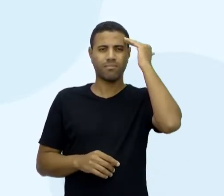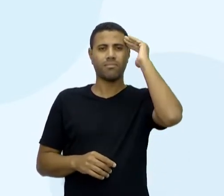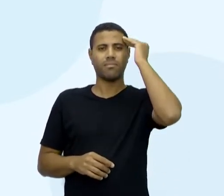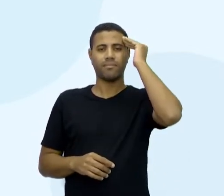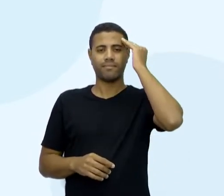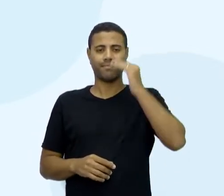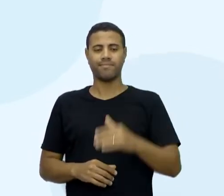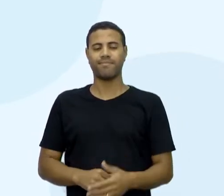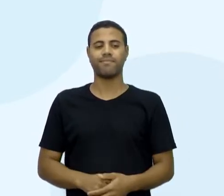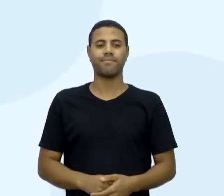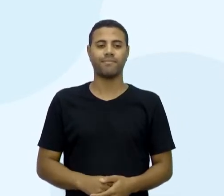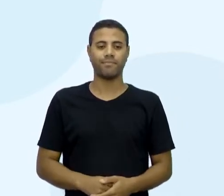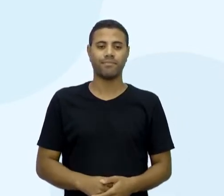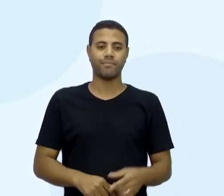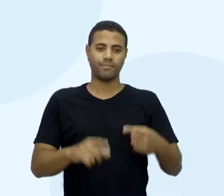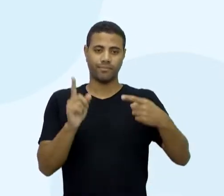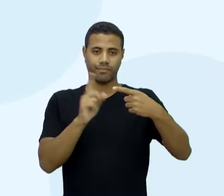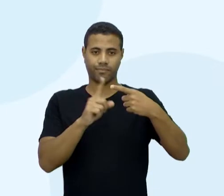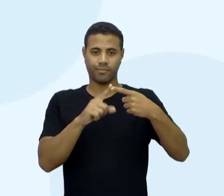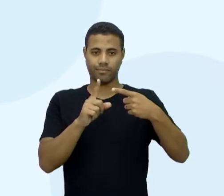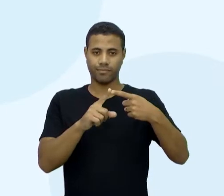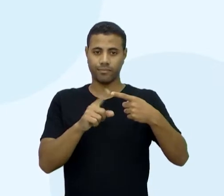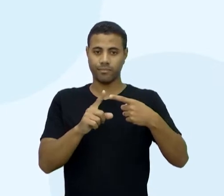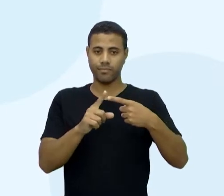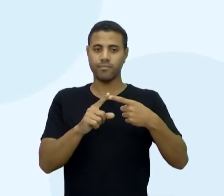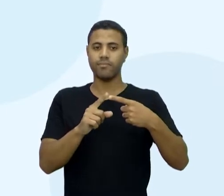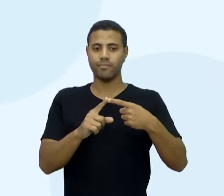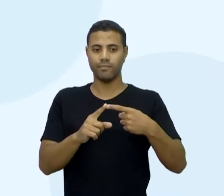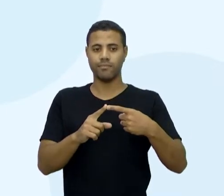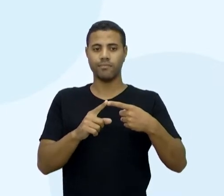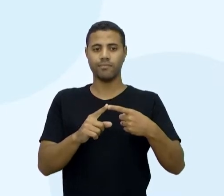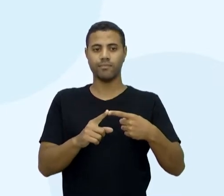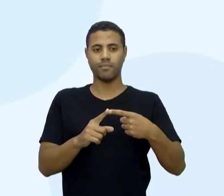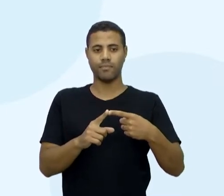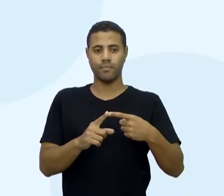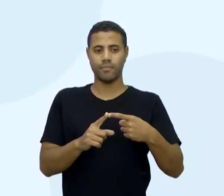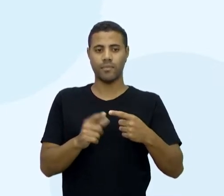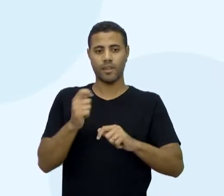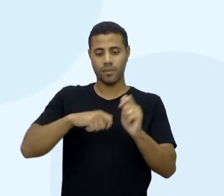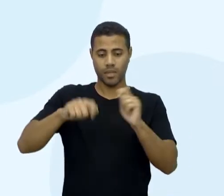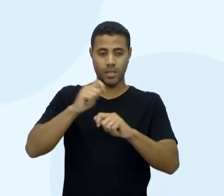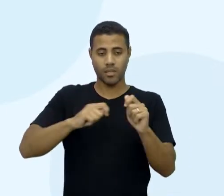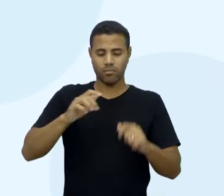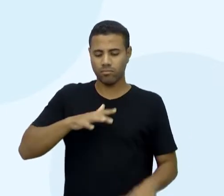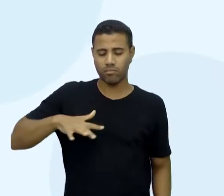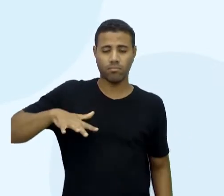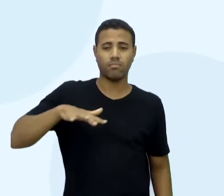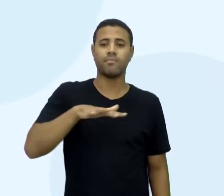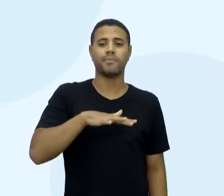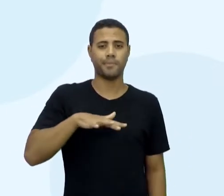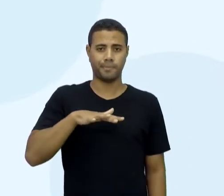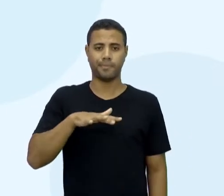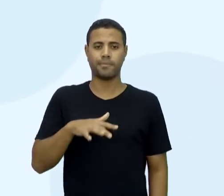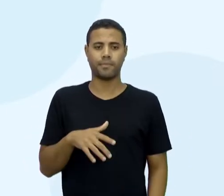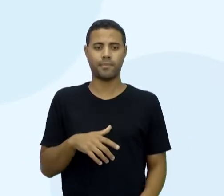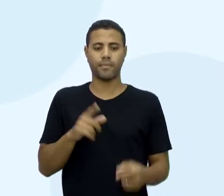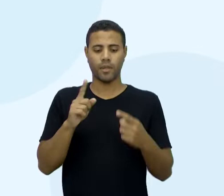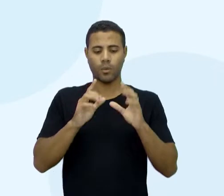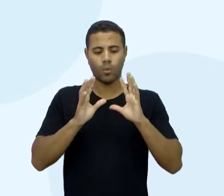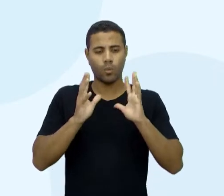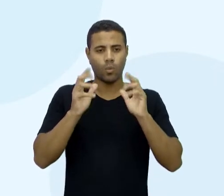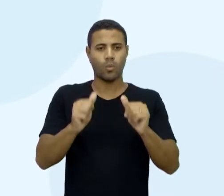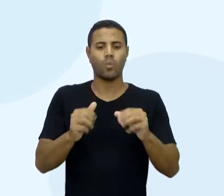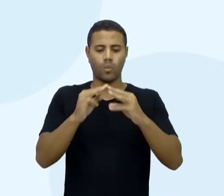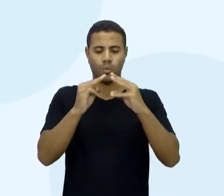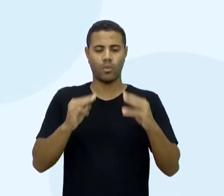Então, no primeiro tópico ali em cima, na nossa caixinha, nós temos a administração geral. Então, todo museu ele vai